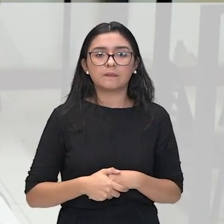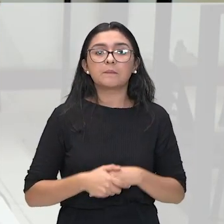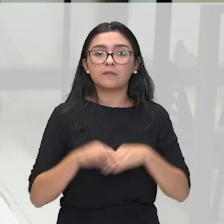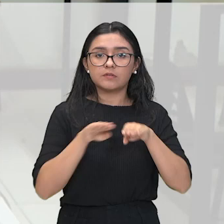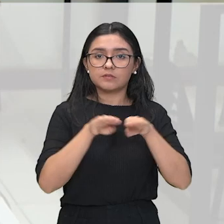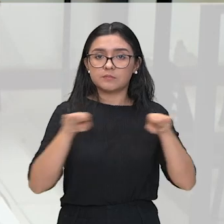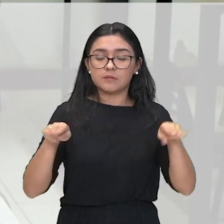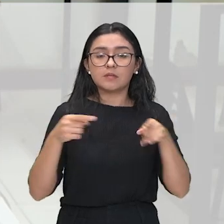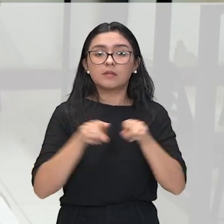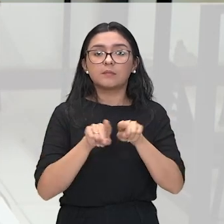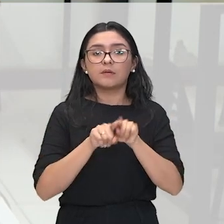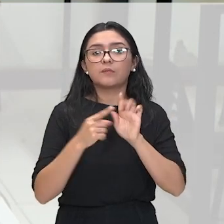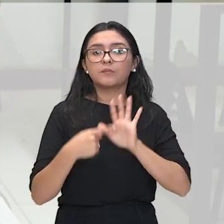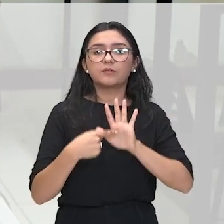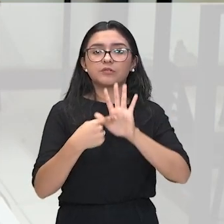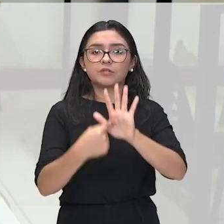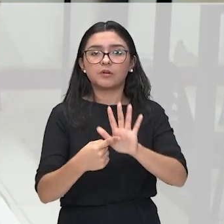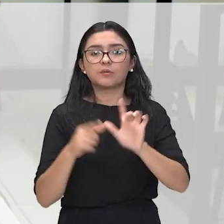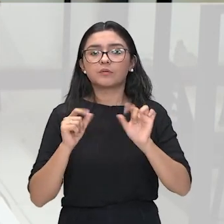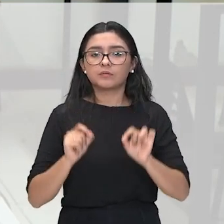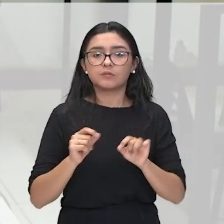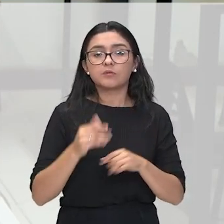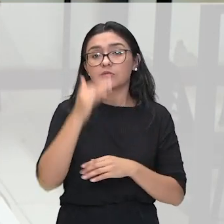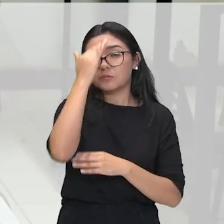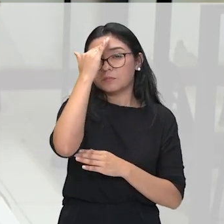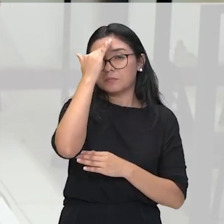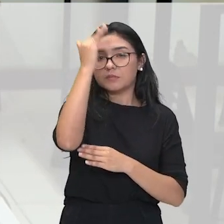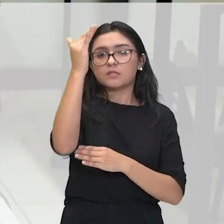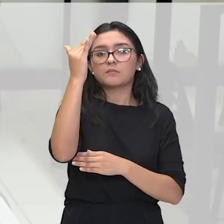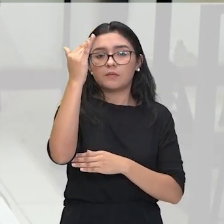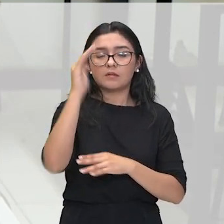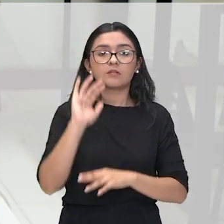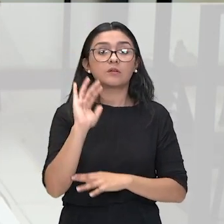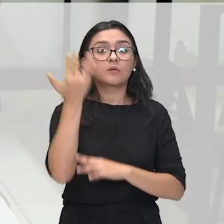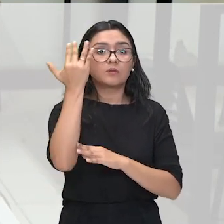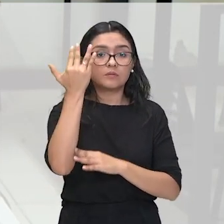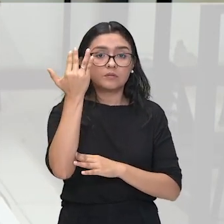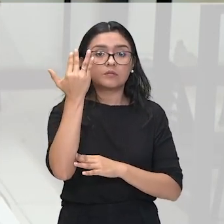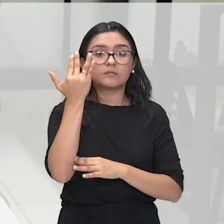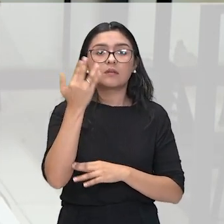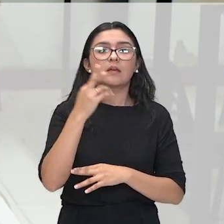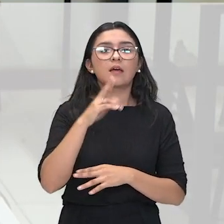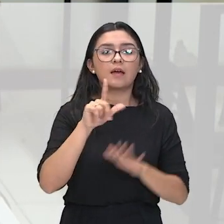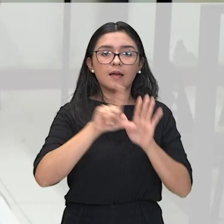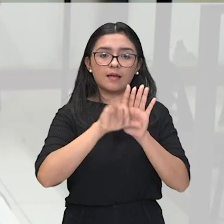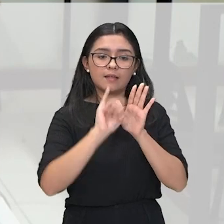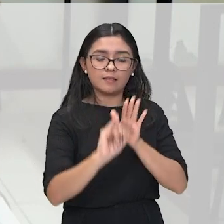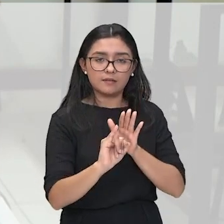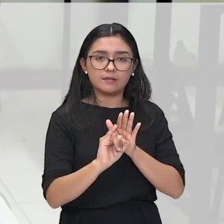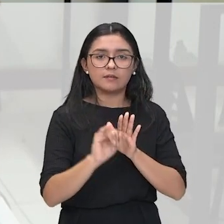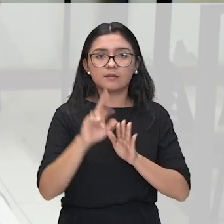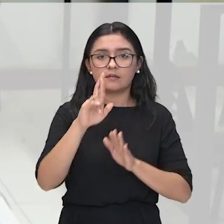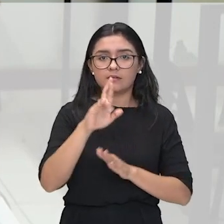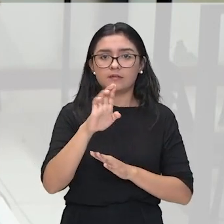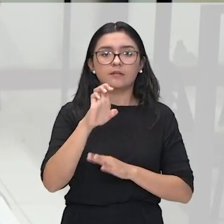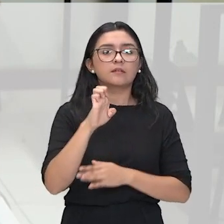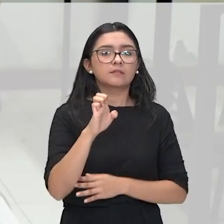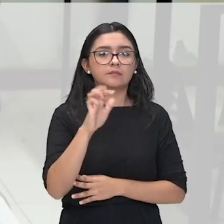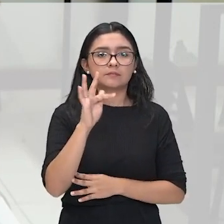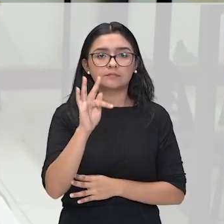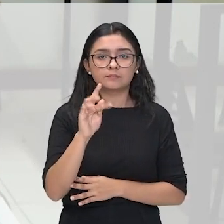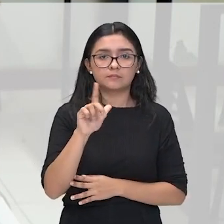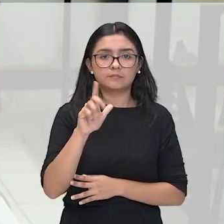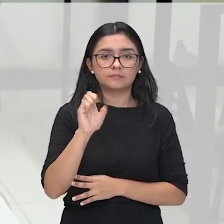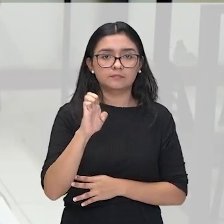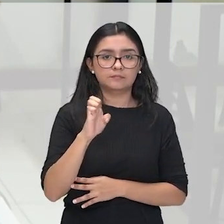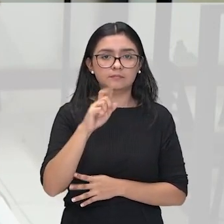e vamos mostrar um dos principais fenômenos que é a lei da reflexão especular, onde o ângulo de incidência